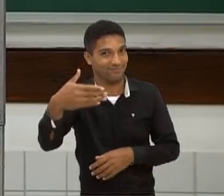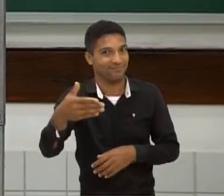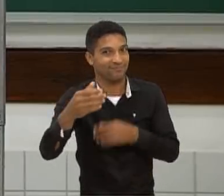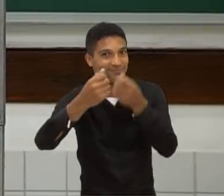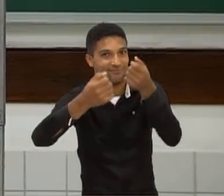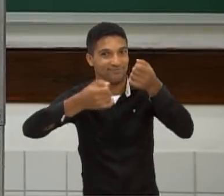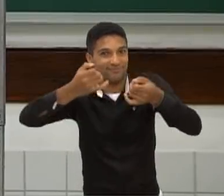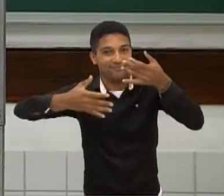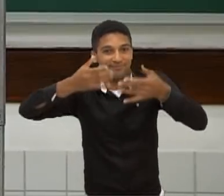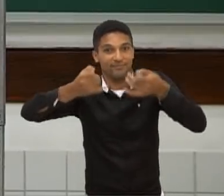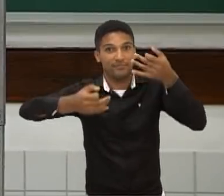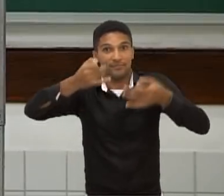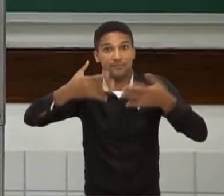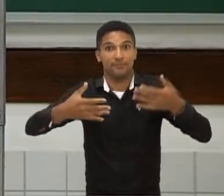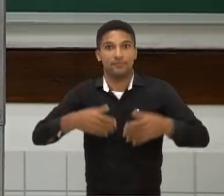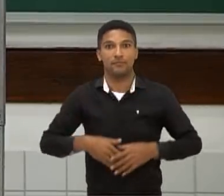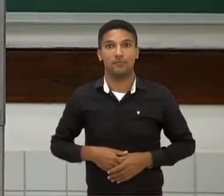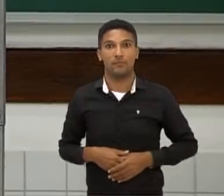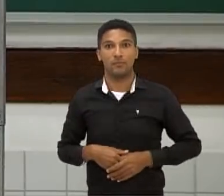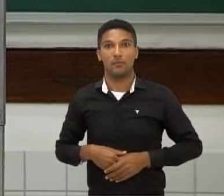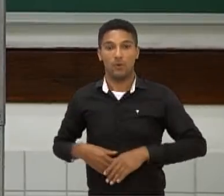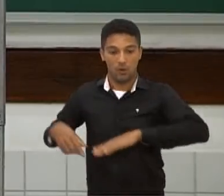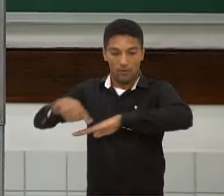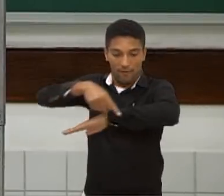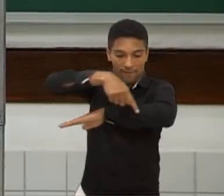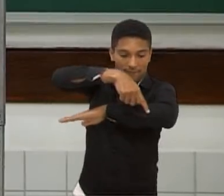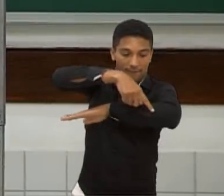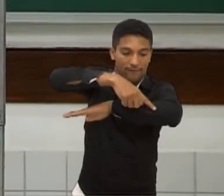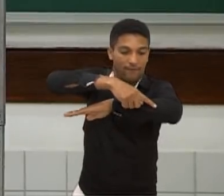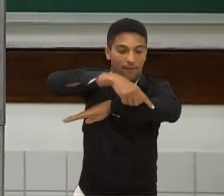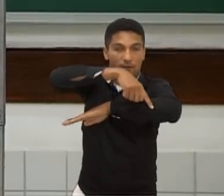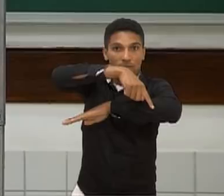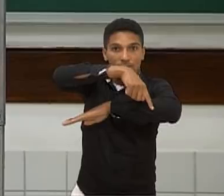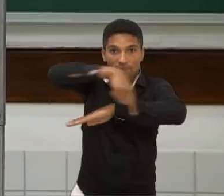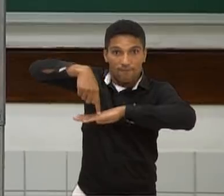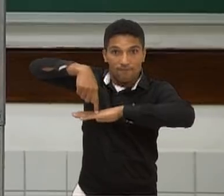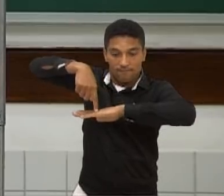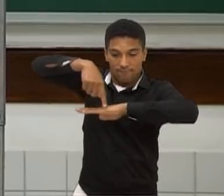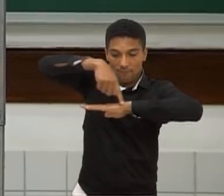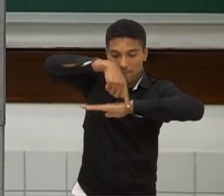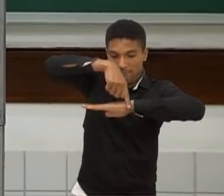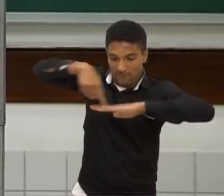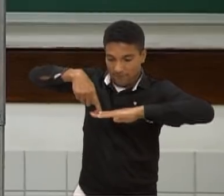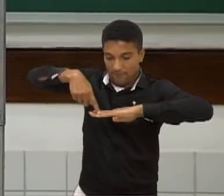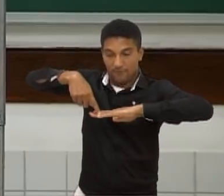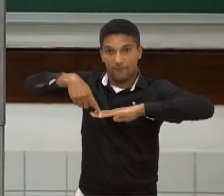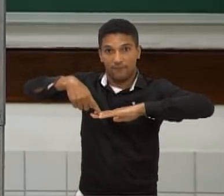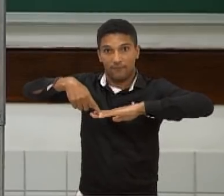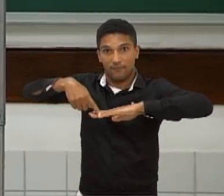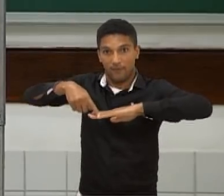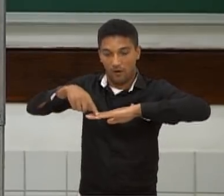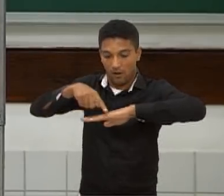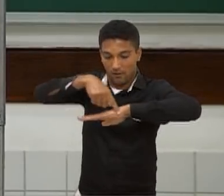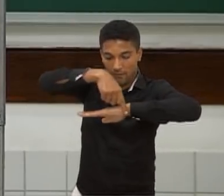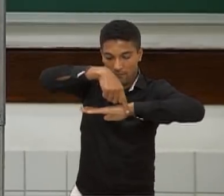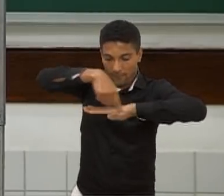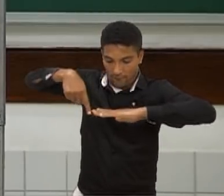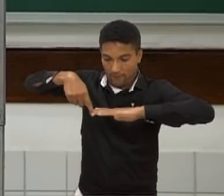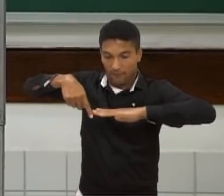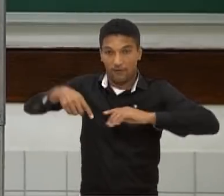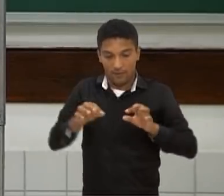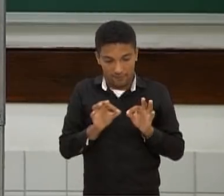dará uma importante informação sobre o polígono, se ele é convexo ou não convexo,